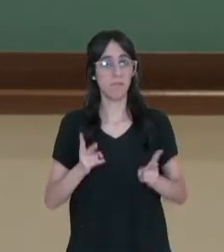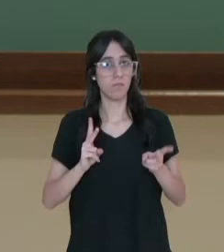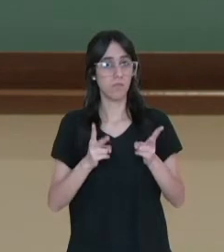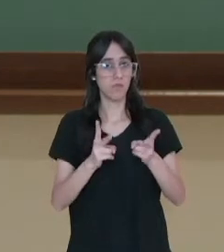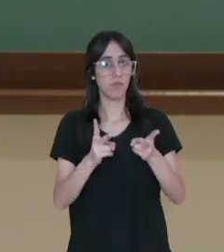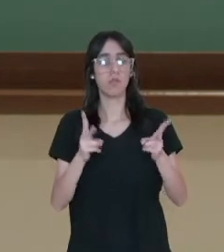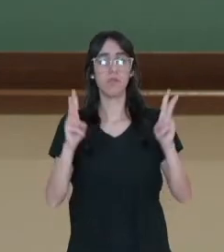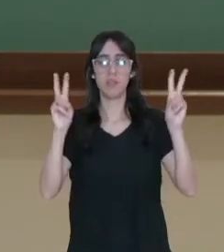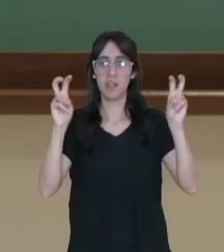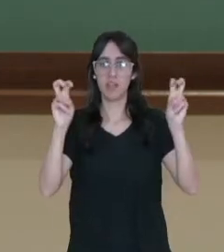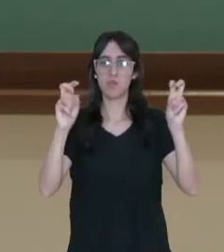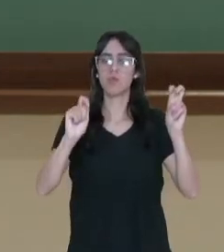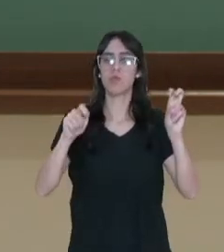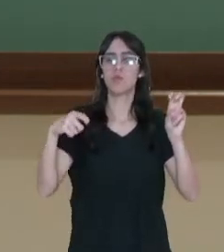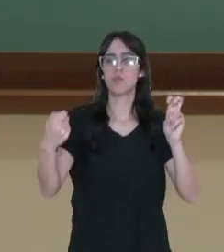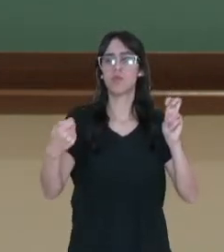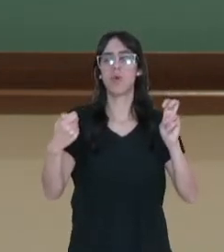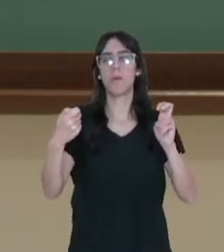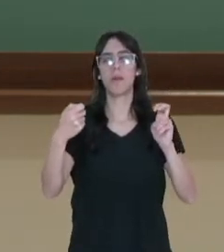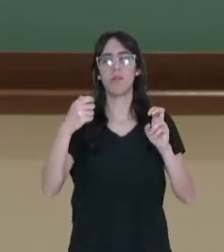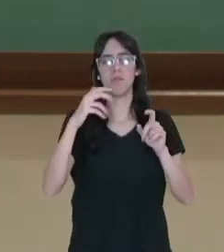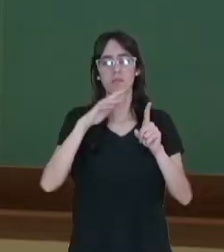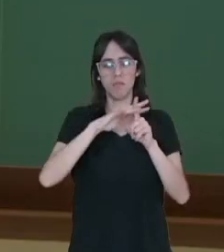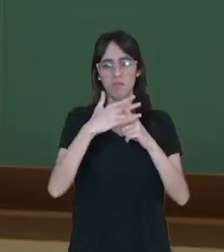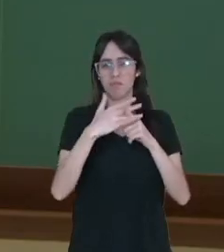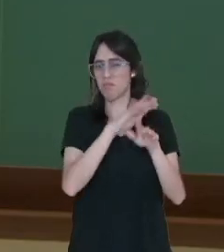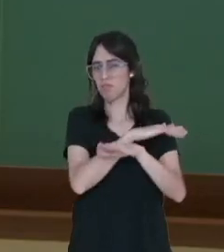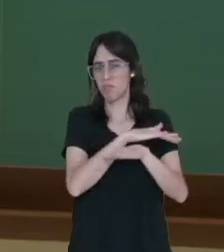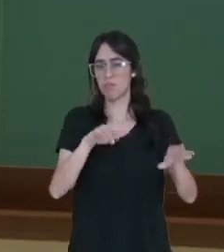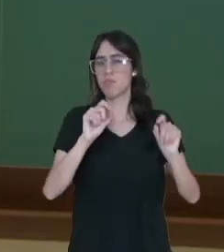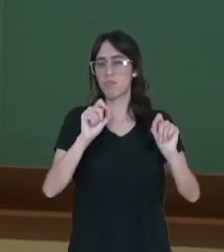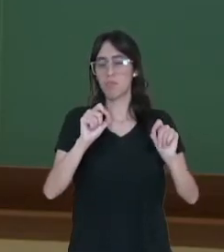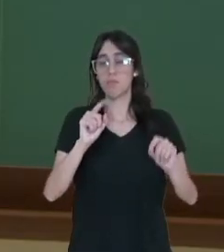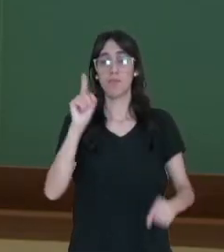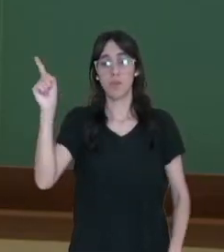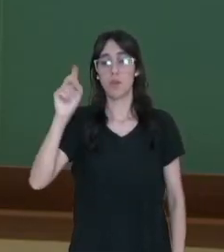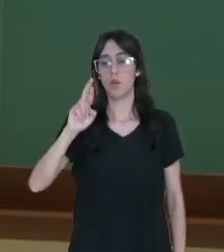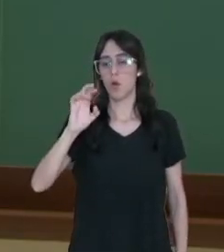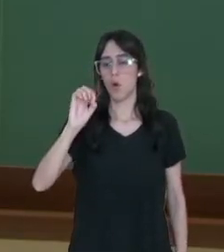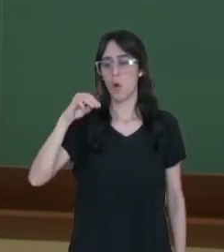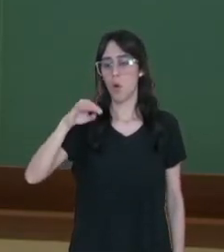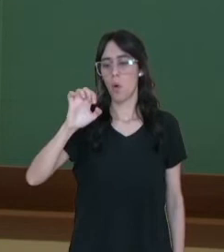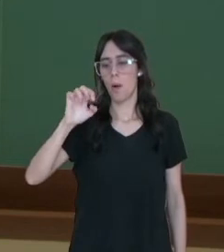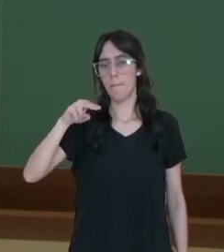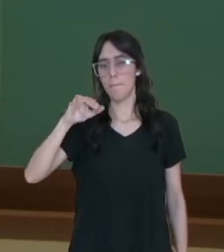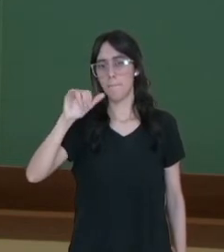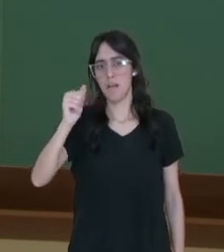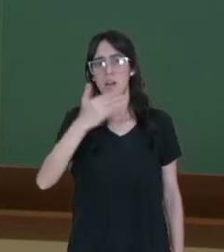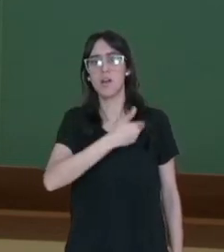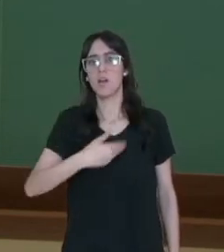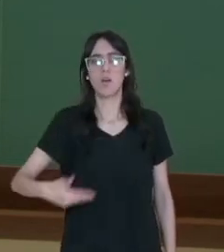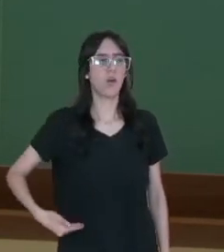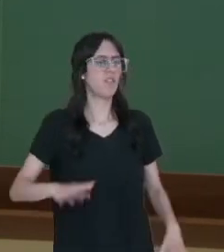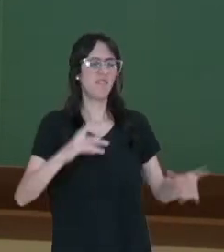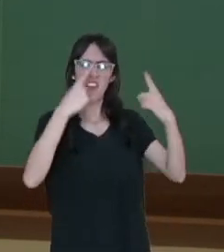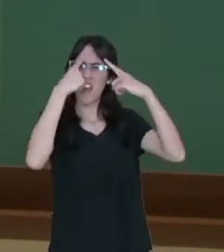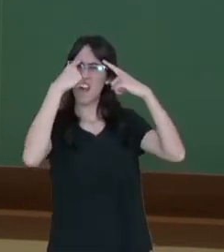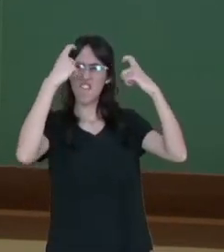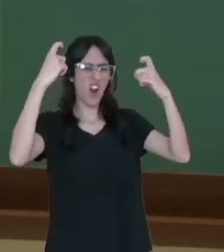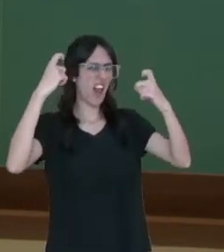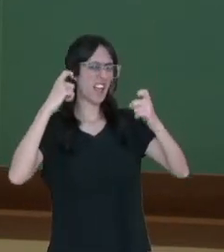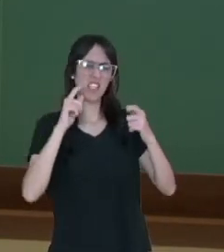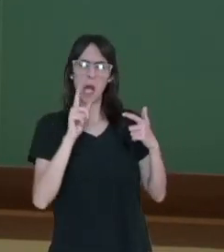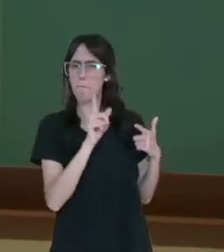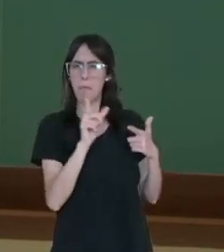então sobre essa desagregação do bloco socialista, na Romênia, o governo respondeu com violência aos protestos populares que